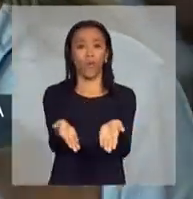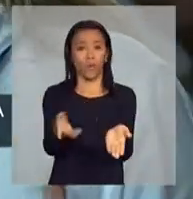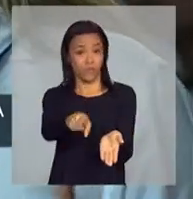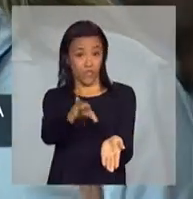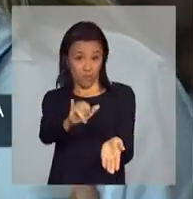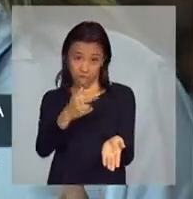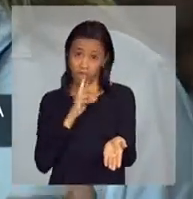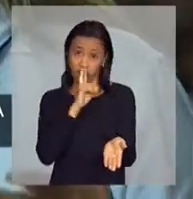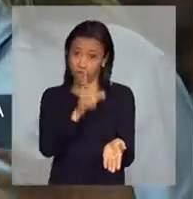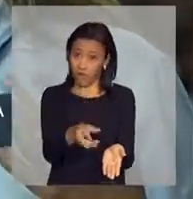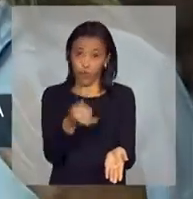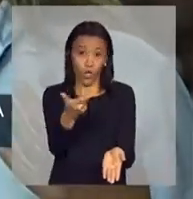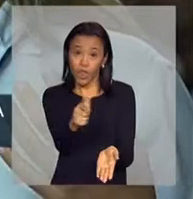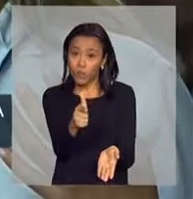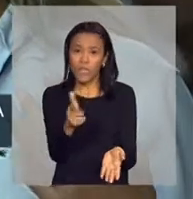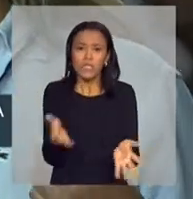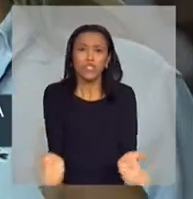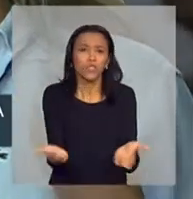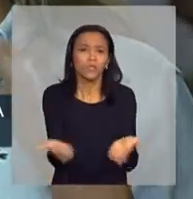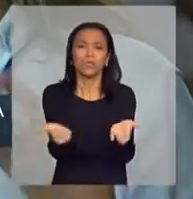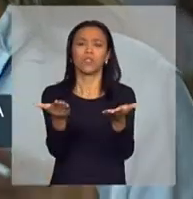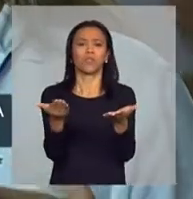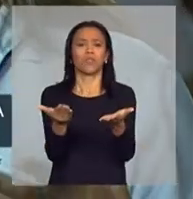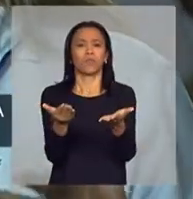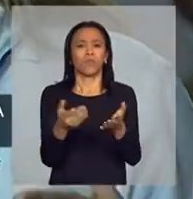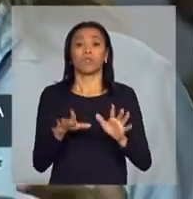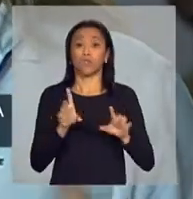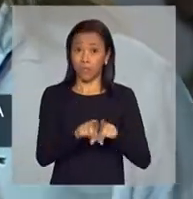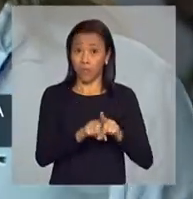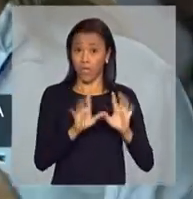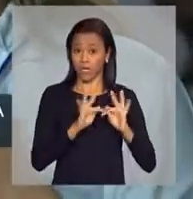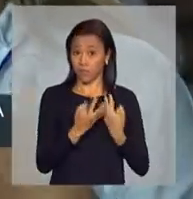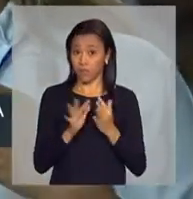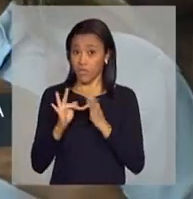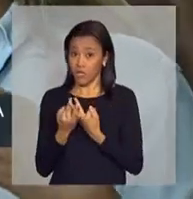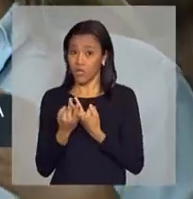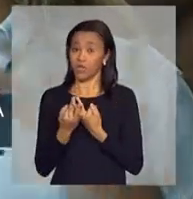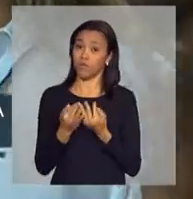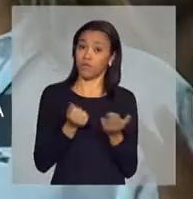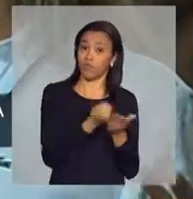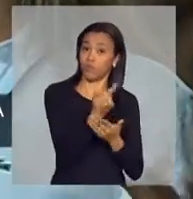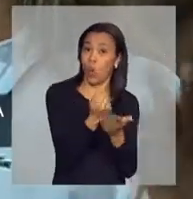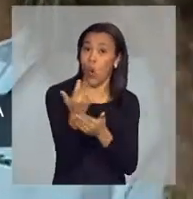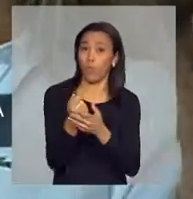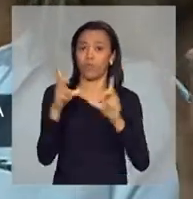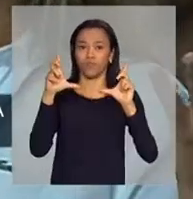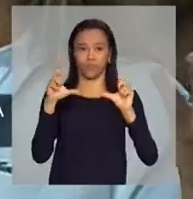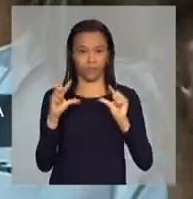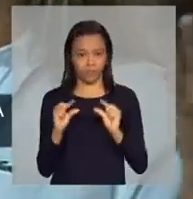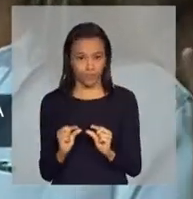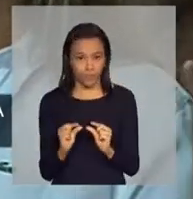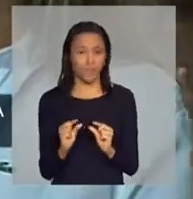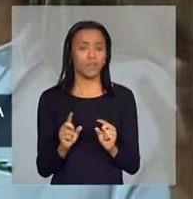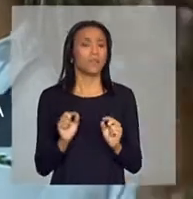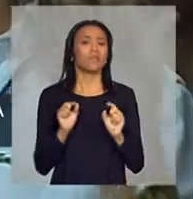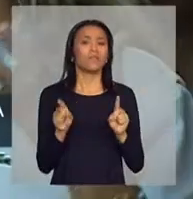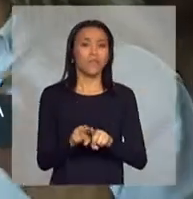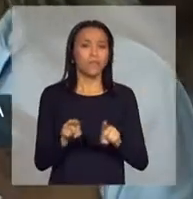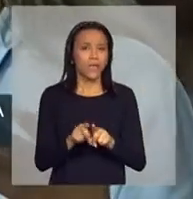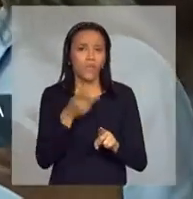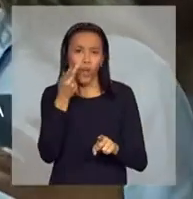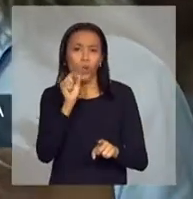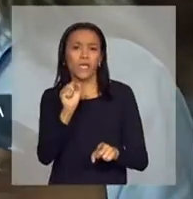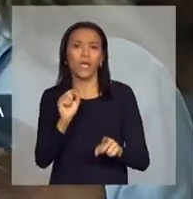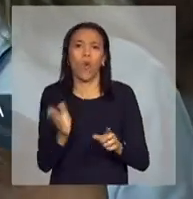senhor falou que não vai ter mais estímulos a o consumo das famílias também vem desacelerando o BC antes a mostrar vai que subiria